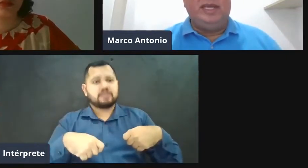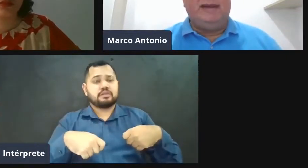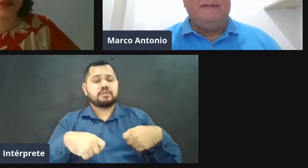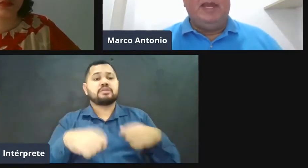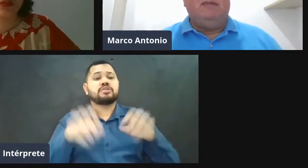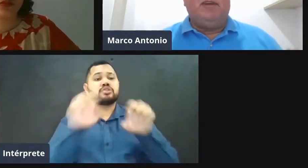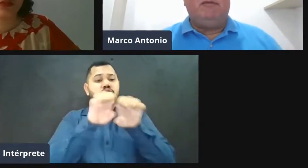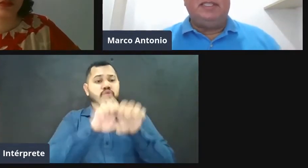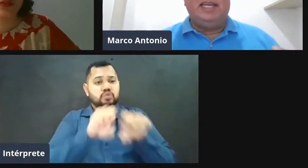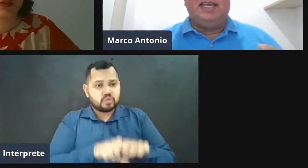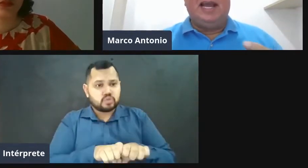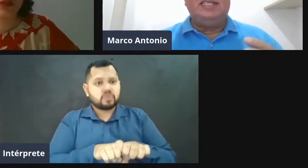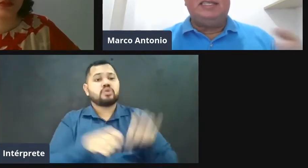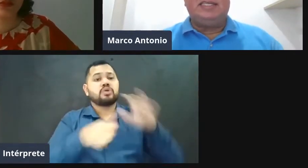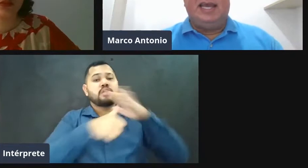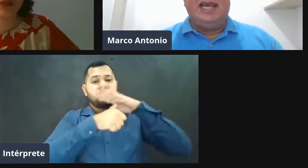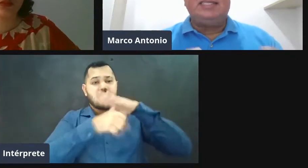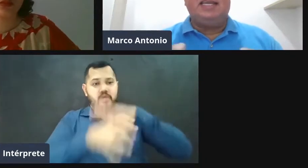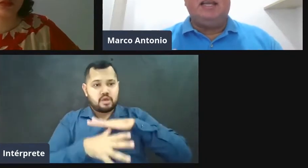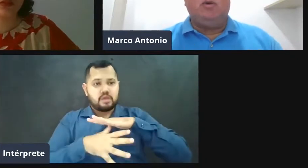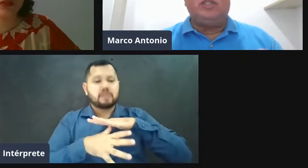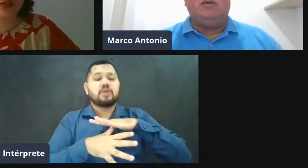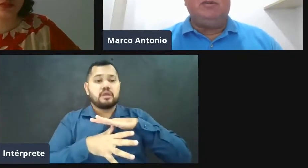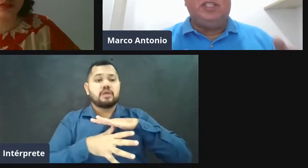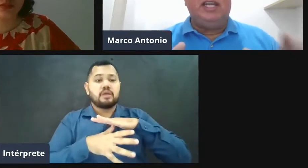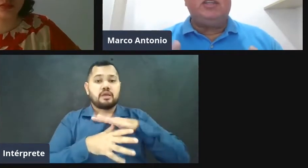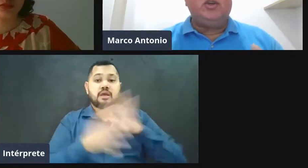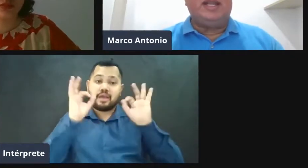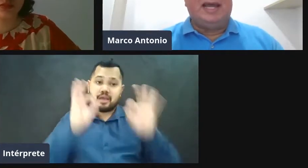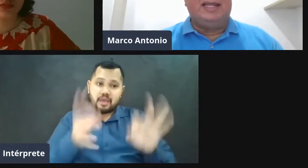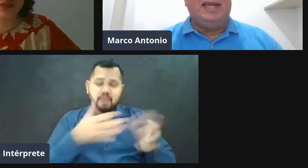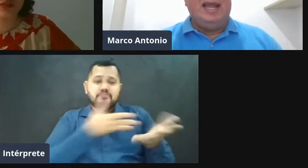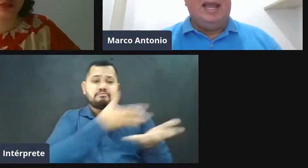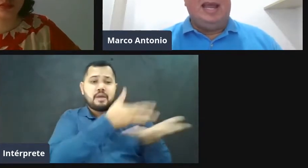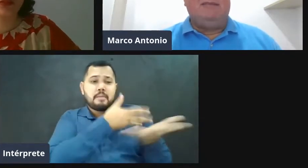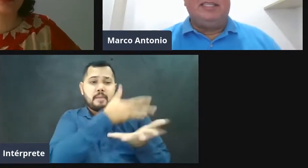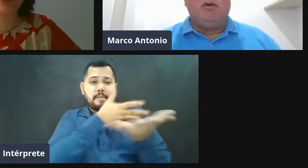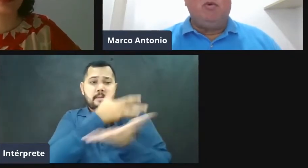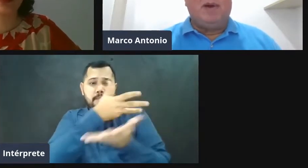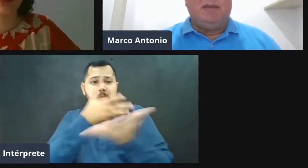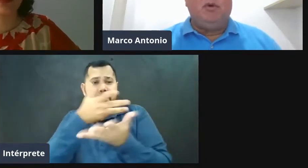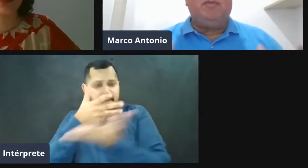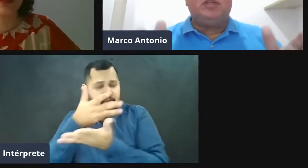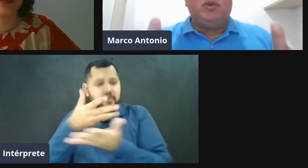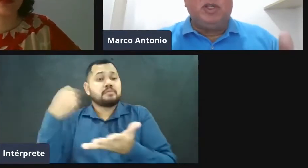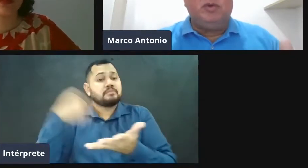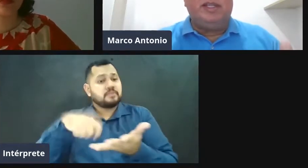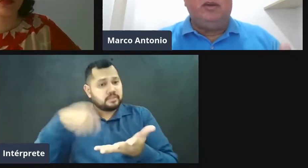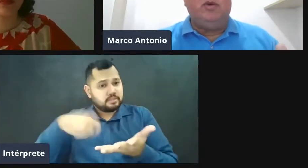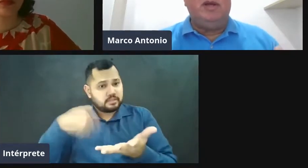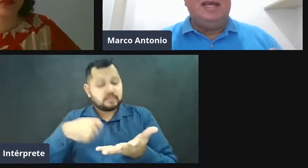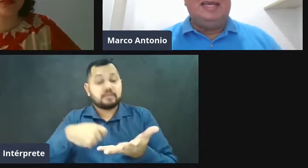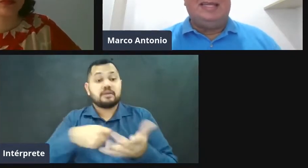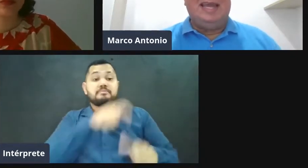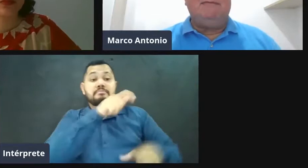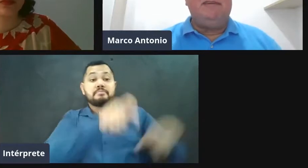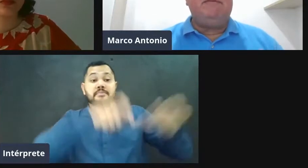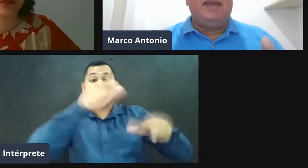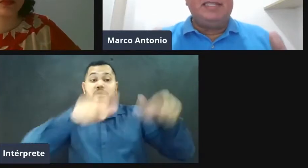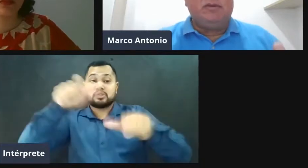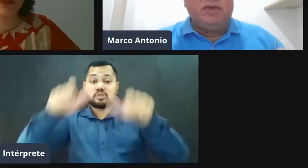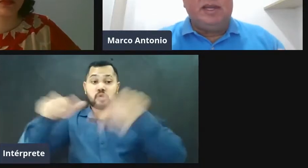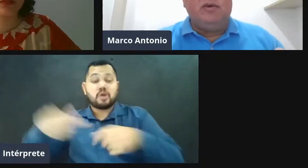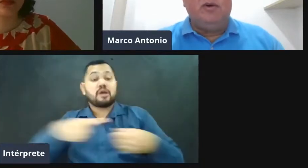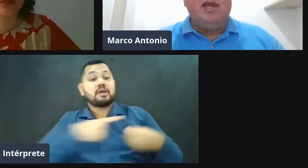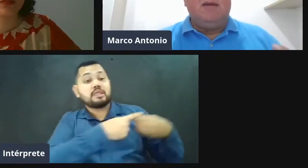essa pró-reitoria vai fazer que haja essa interlocução direcionada. Ela vai ser ocupada por pessoas do interior, que têm